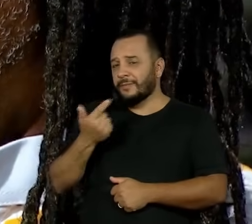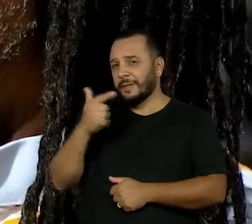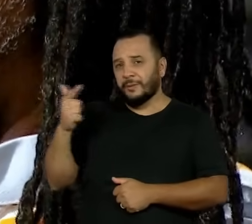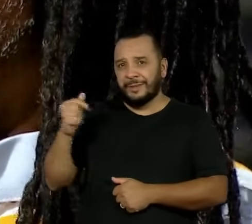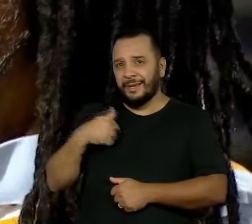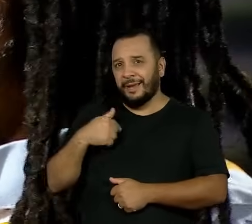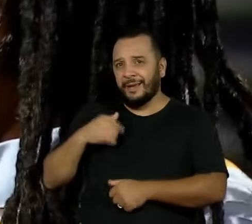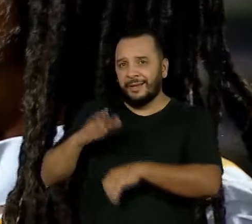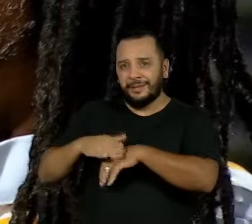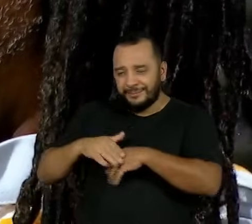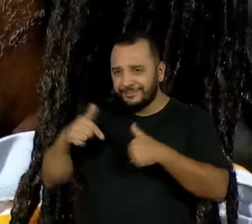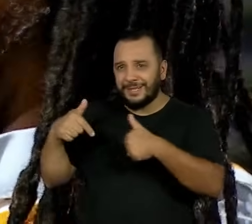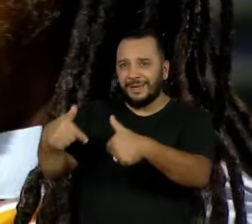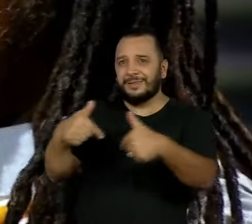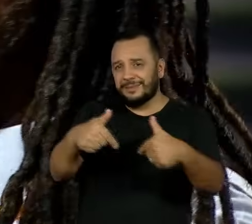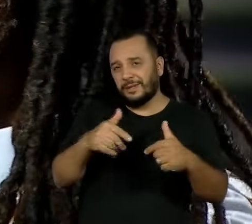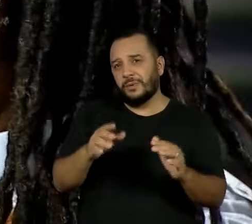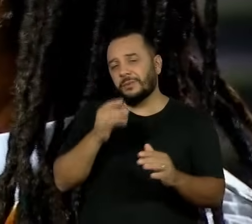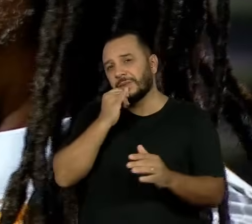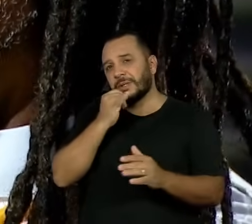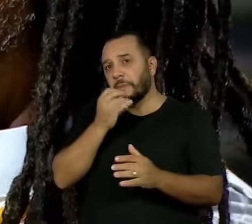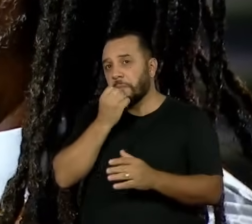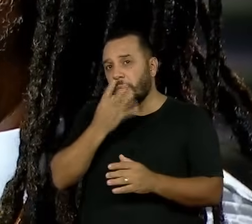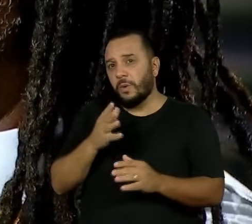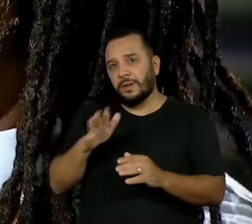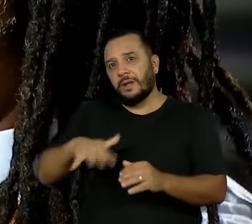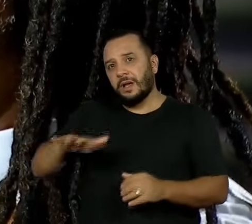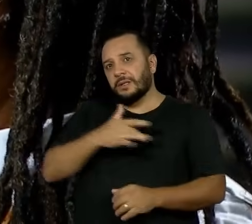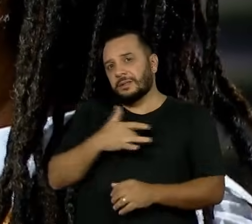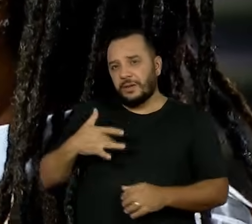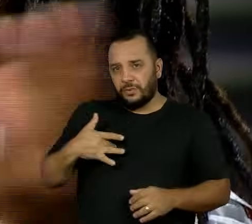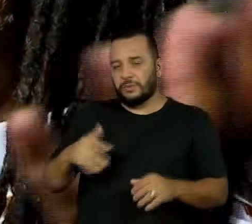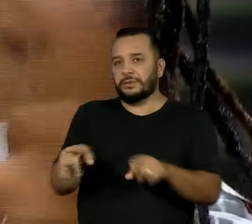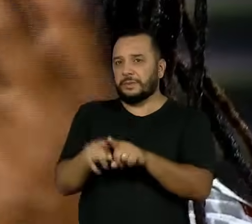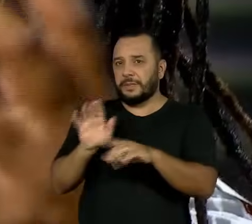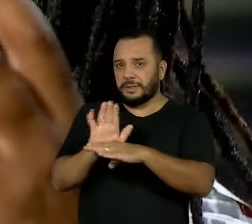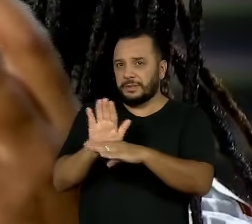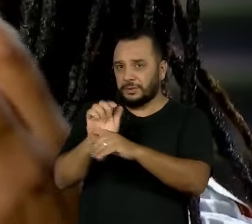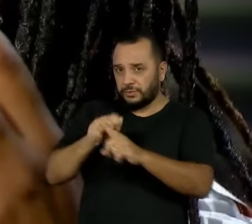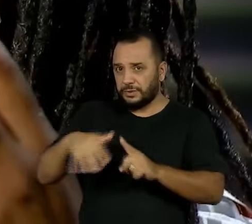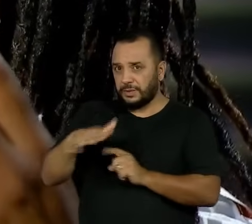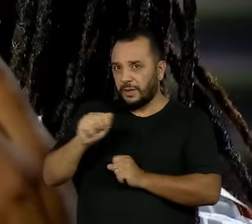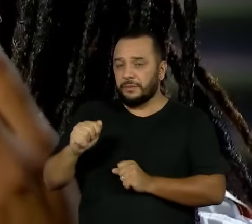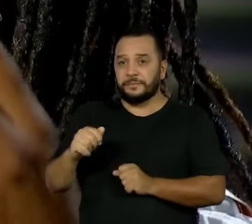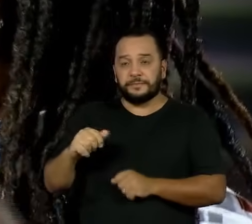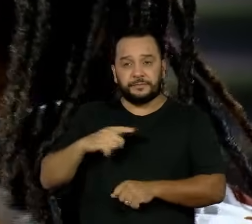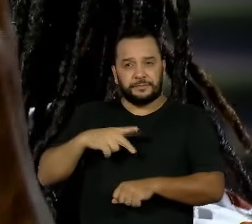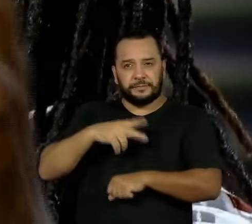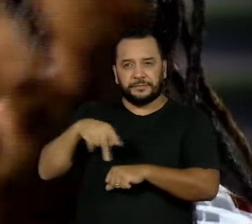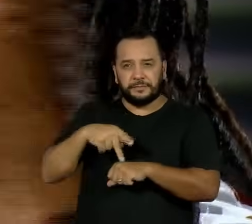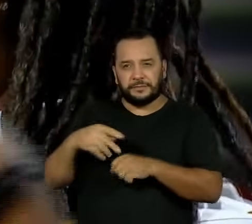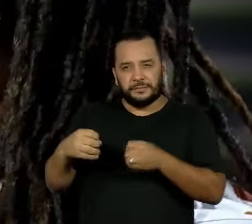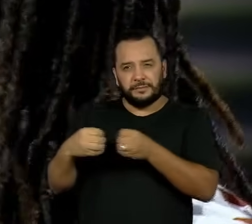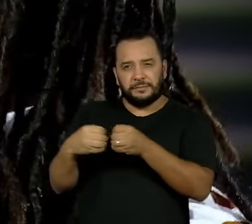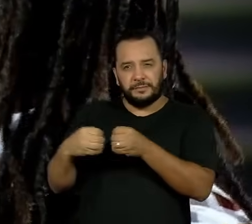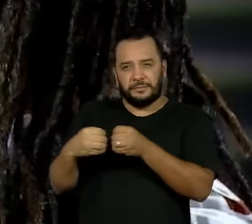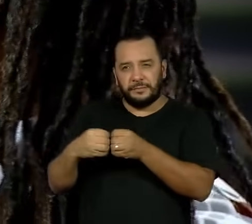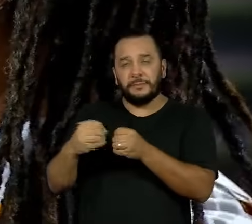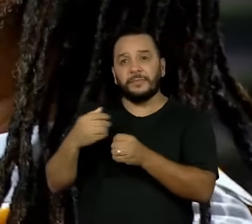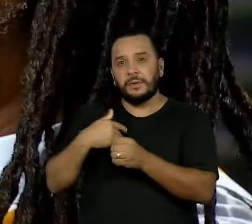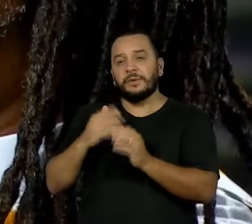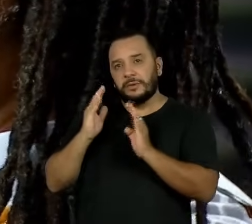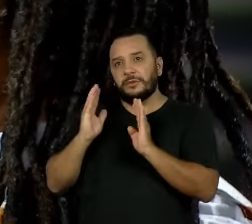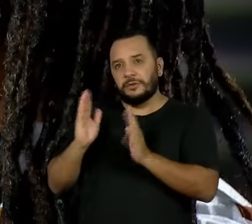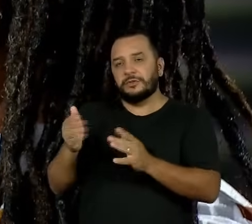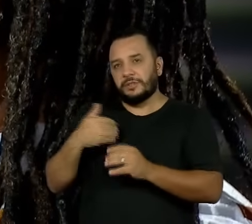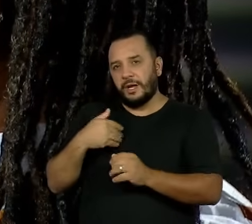hoje, destacando a saúde, a assistência social, por exemplo. Né? Então, muitos países vizinhos nossos, né, de fronteira, vêm para cá ter